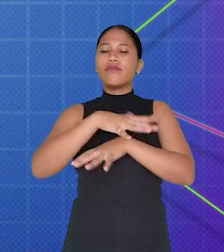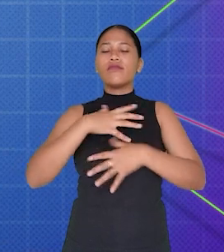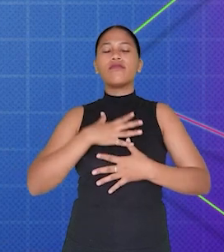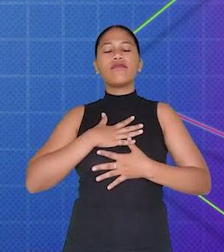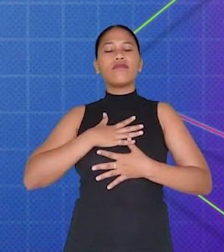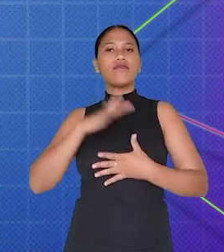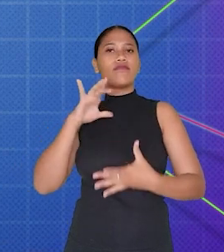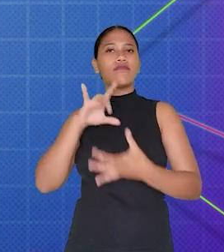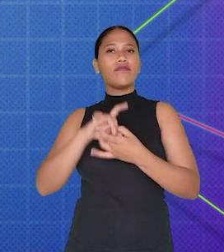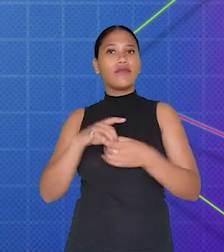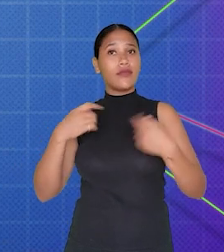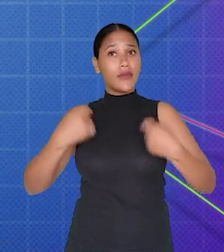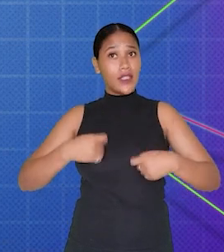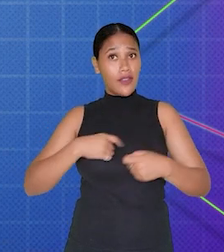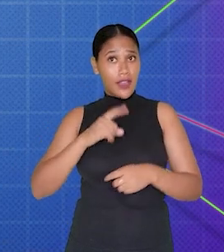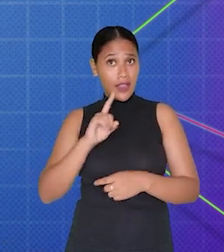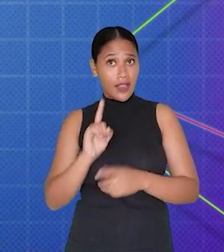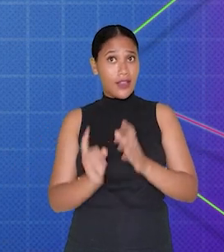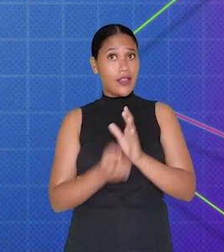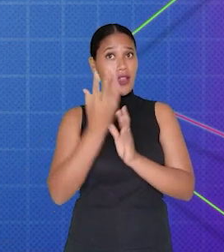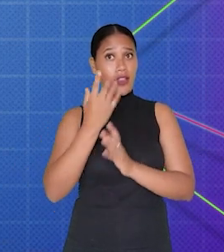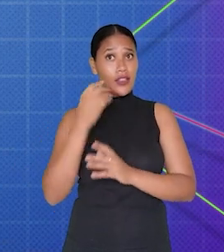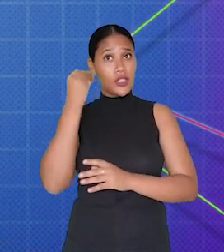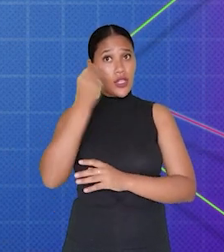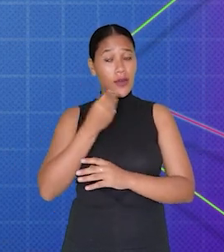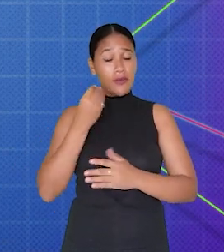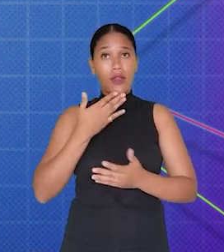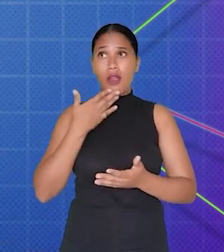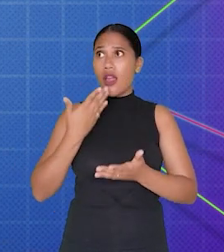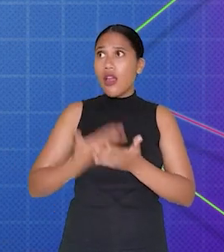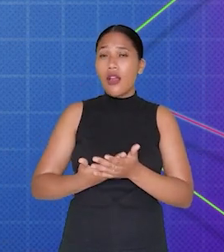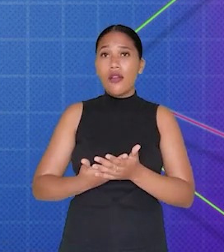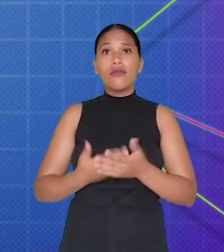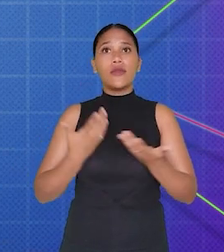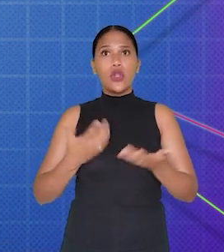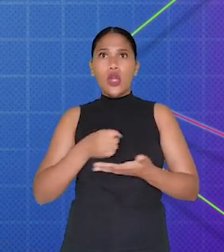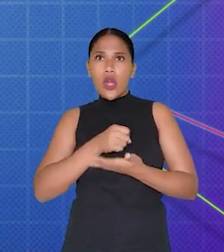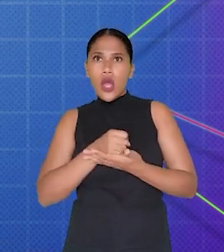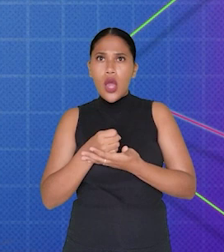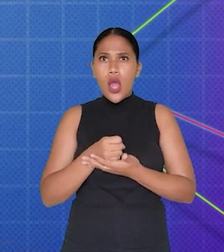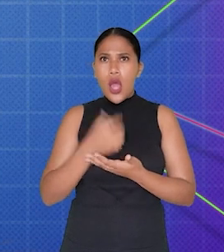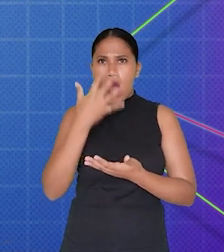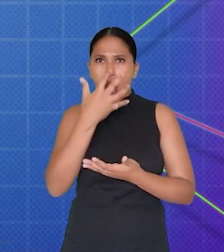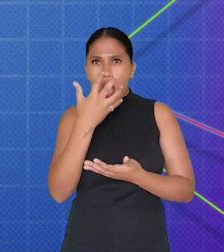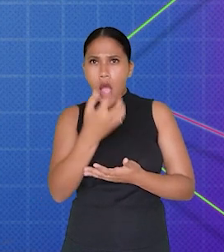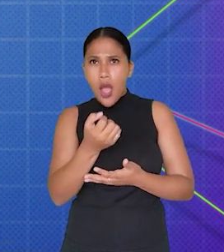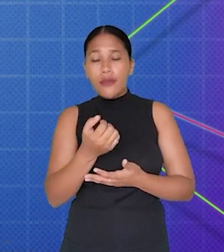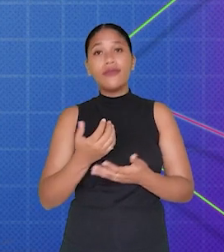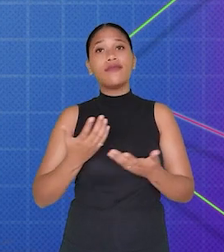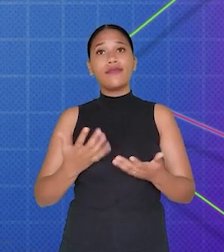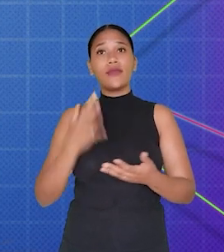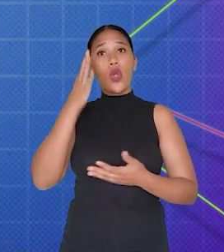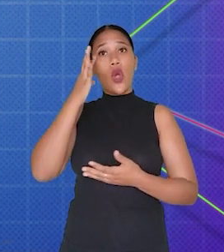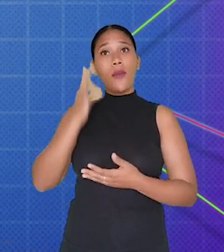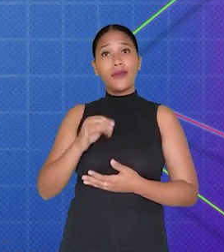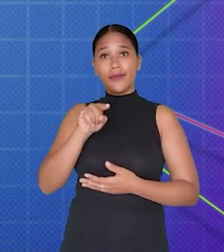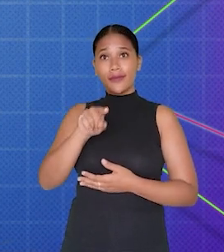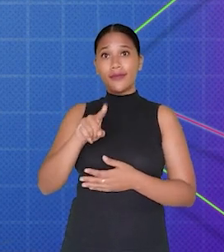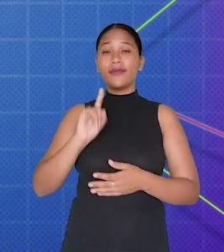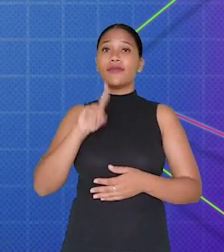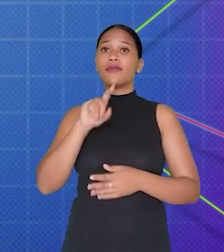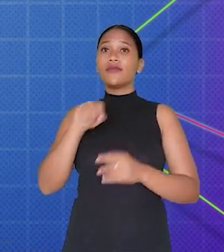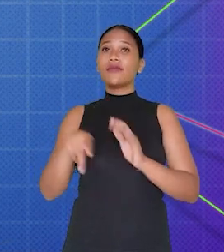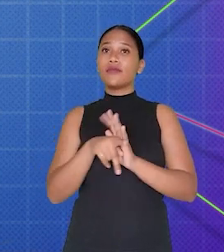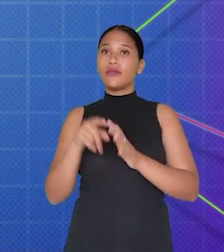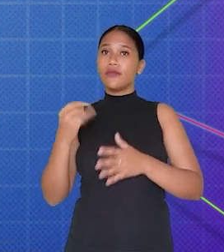ambiente imersivo e envolvente, é possível criar uma experiência de jogo incrível que manterá o jogador entretido e motivado. A compreensão